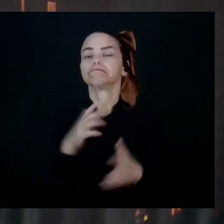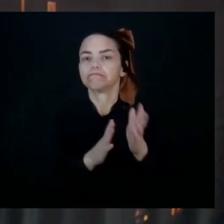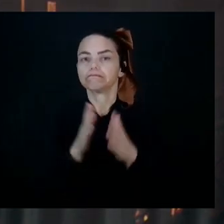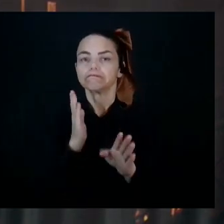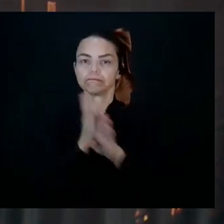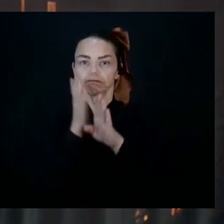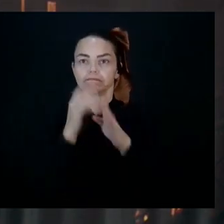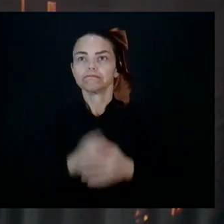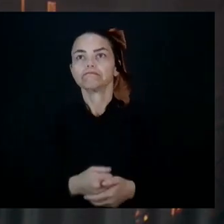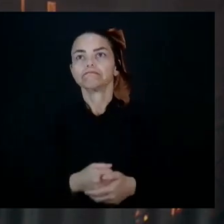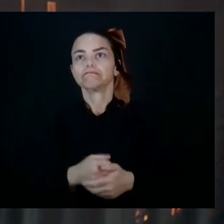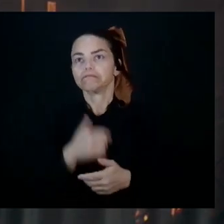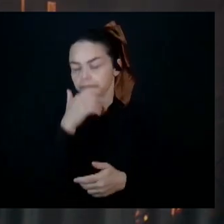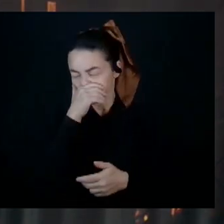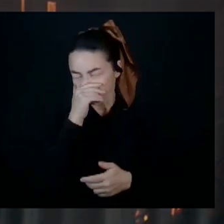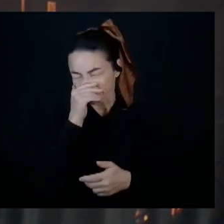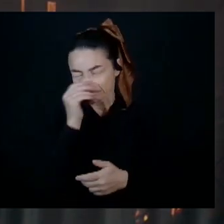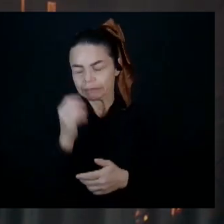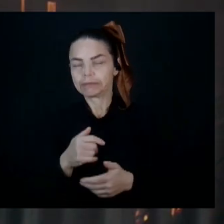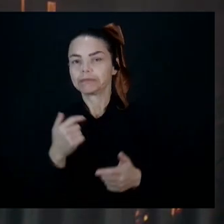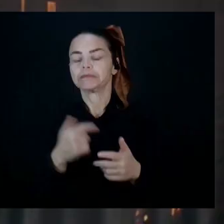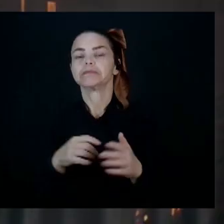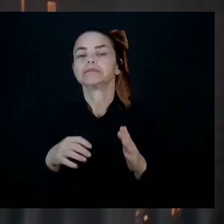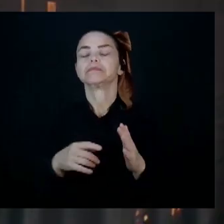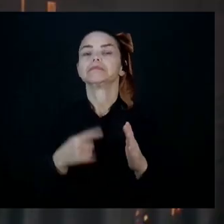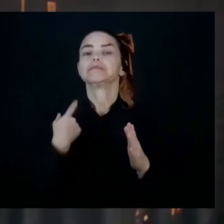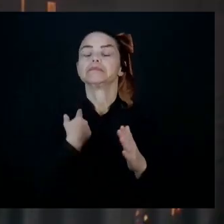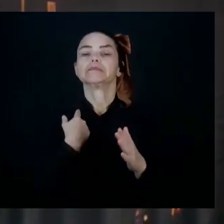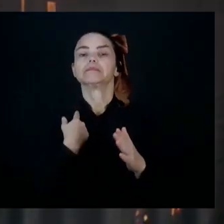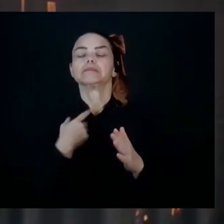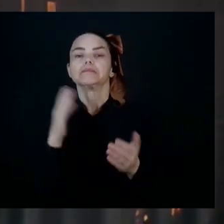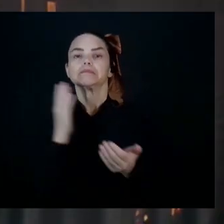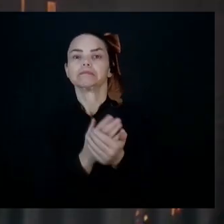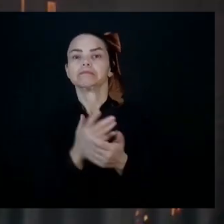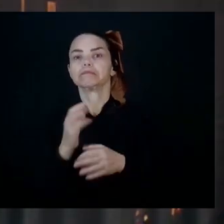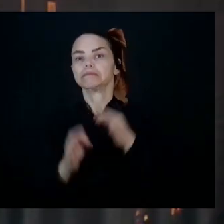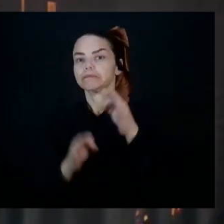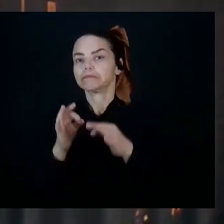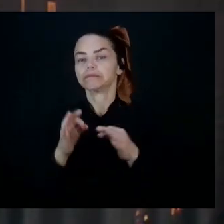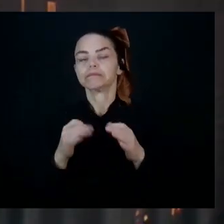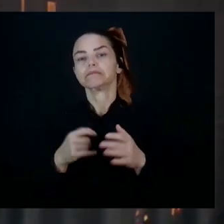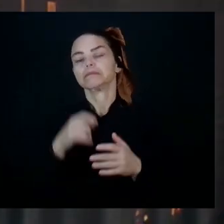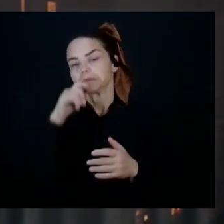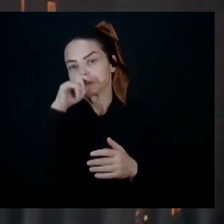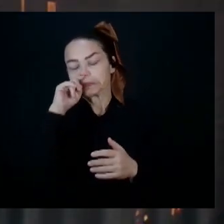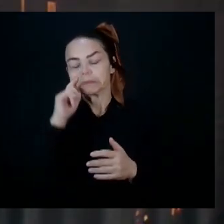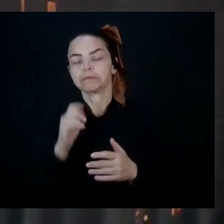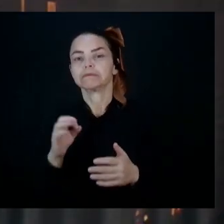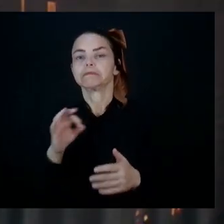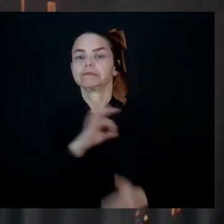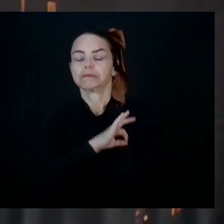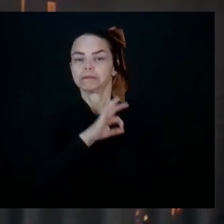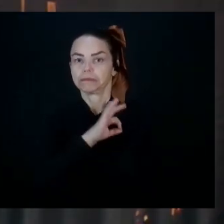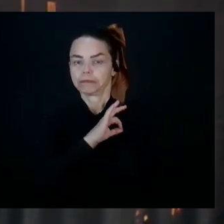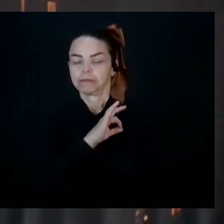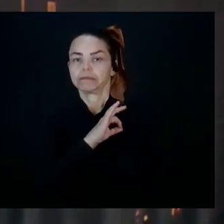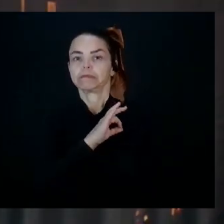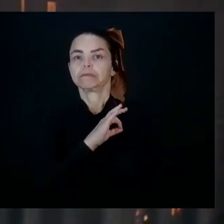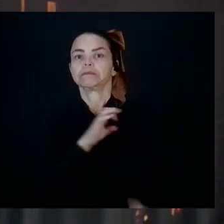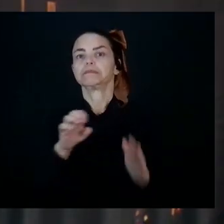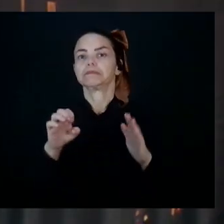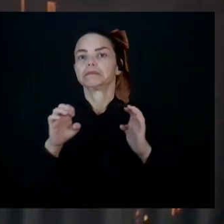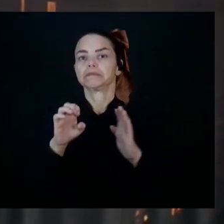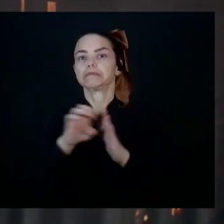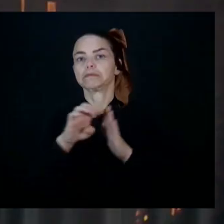isso é um caso até de ocorrência policial, Ministério Público, né? O Estatuto da Pessoa Idosa está aí justamente